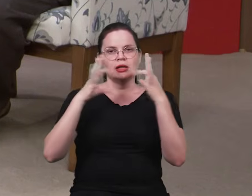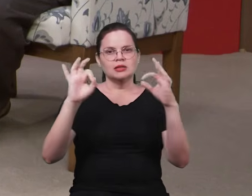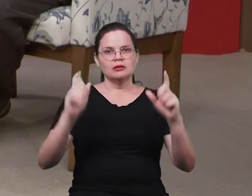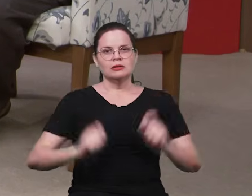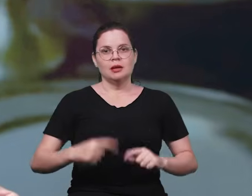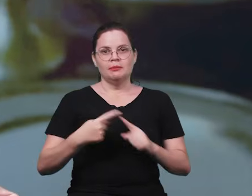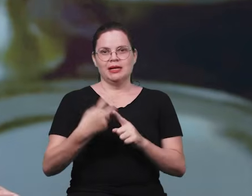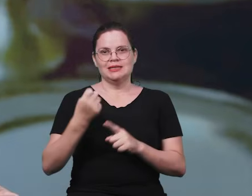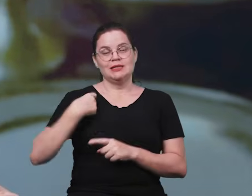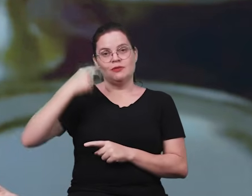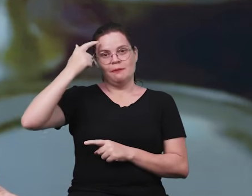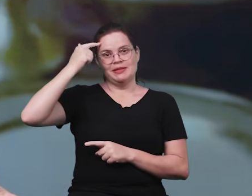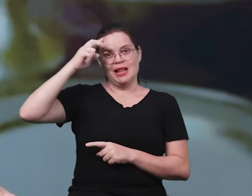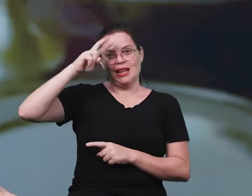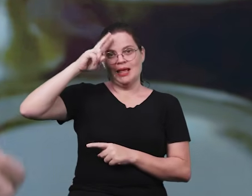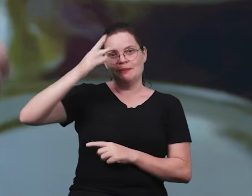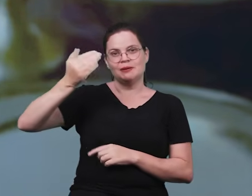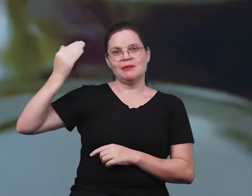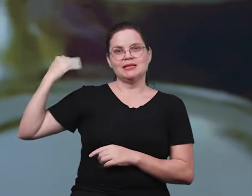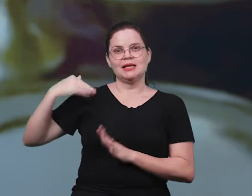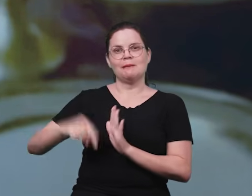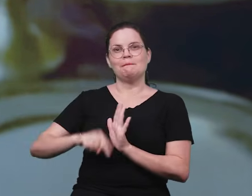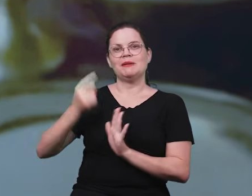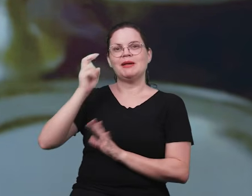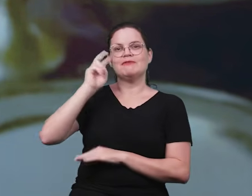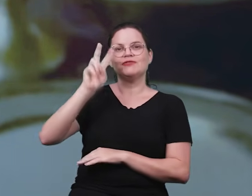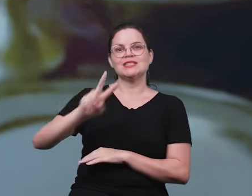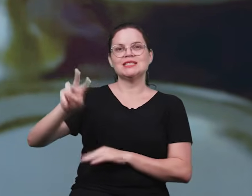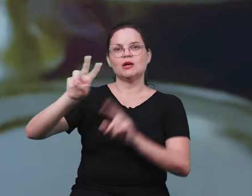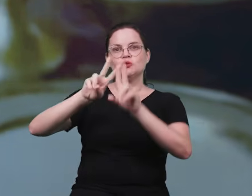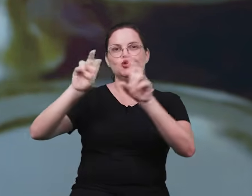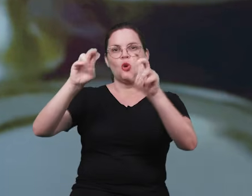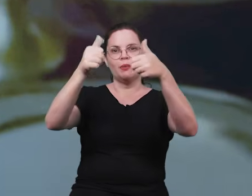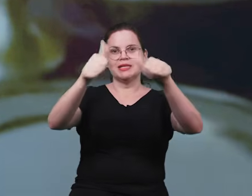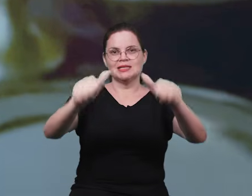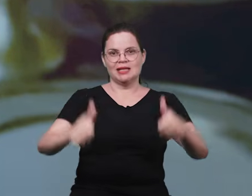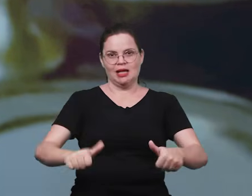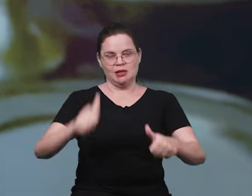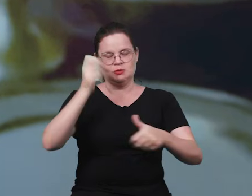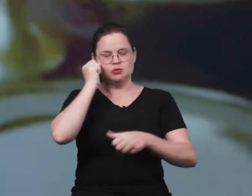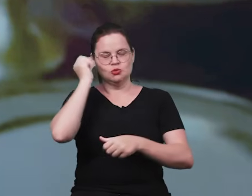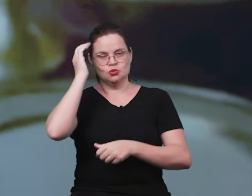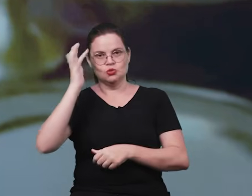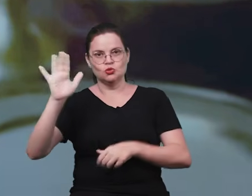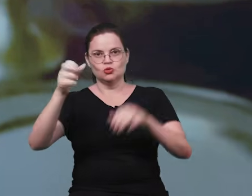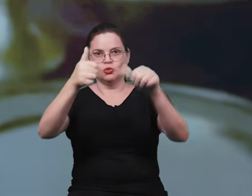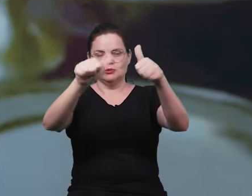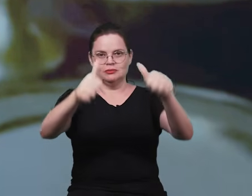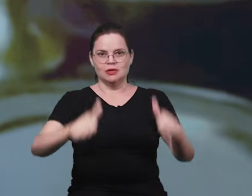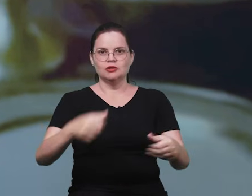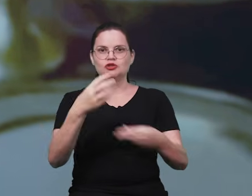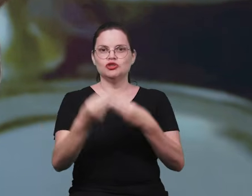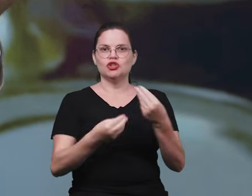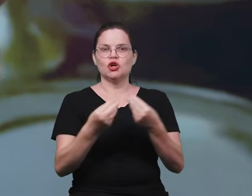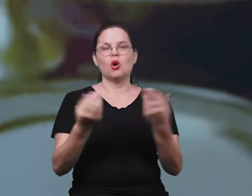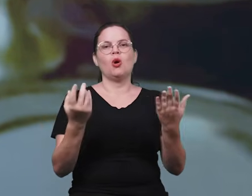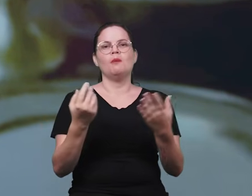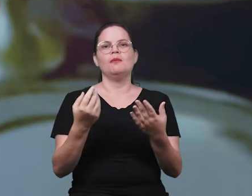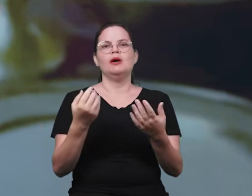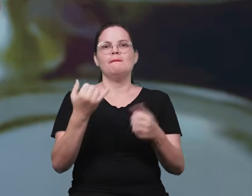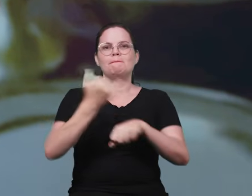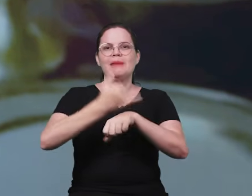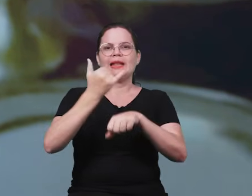da estátua, é a deterioração dos metais, né? Então, o